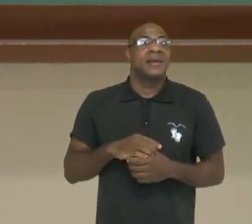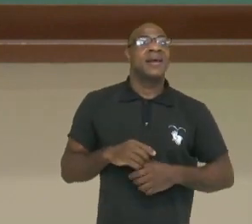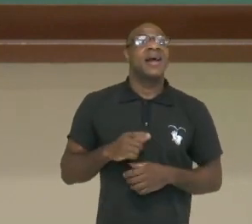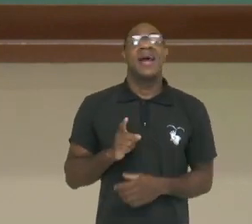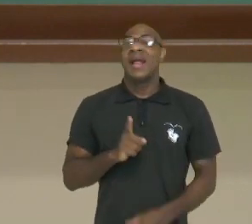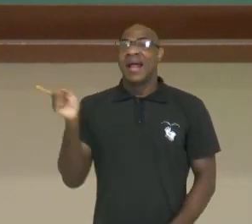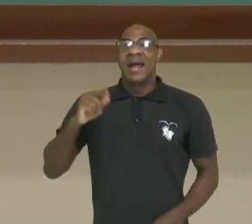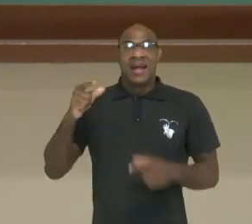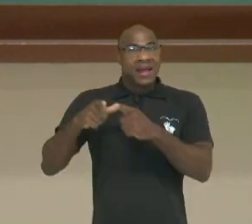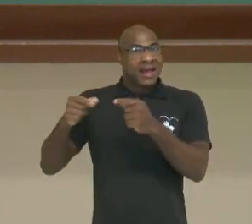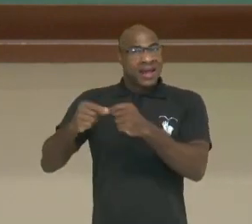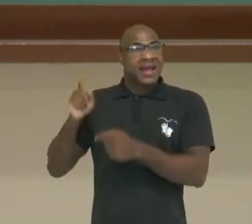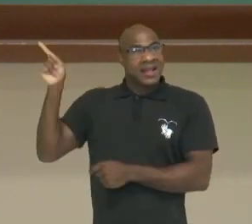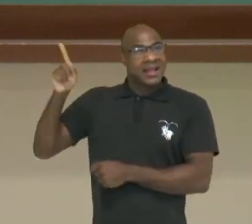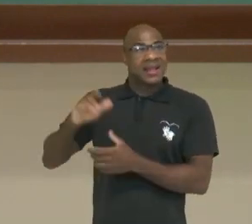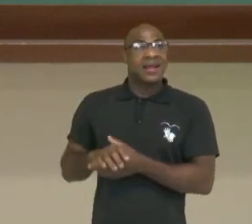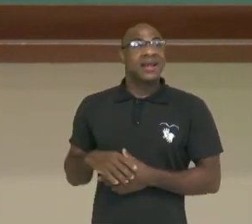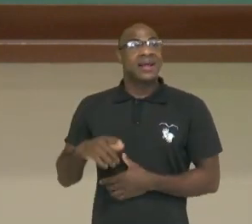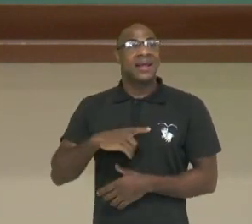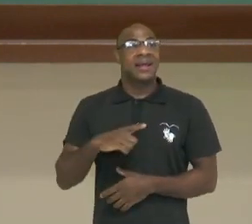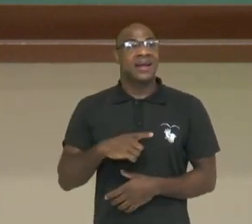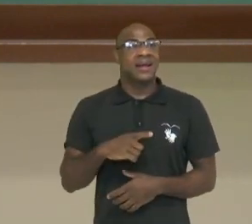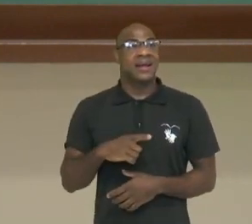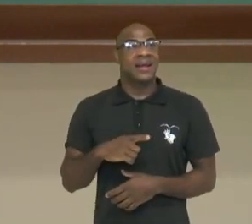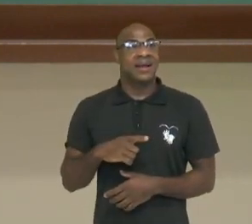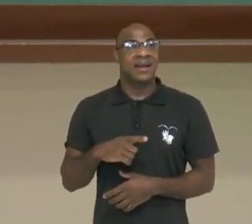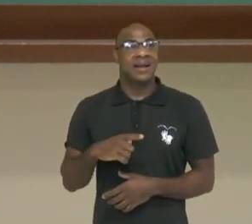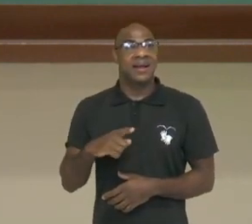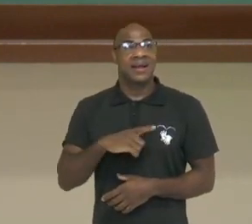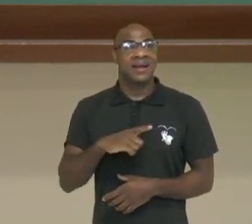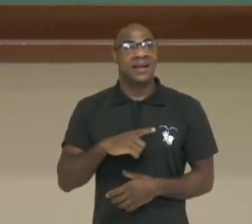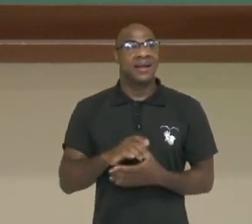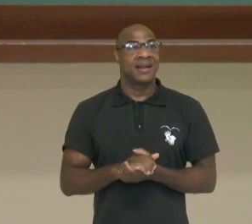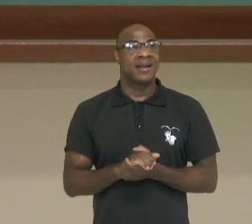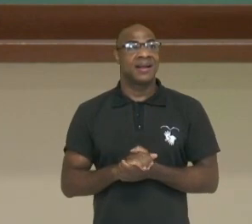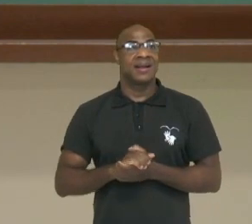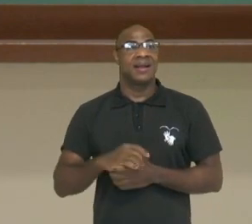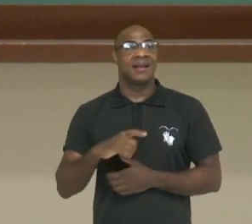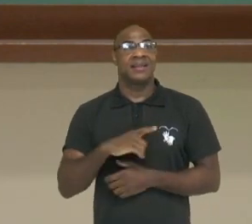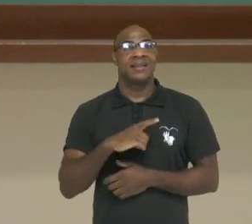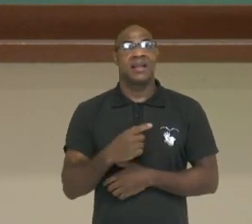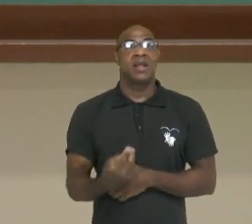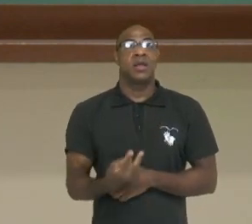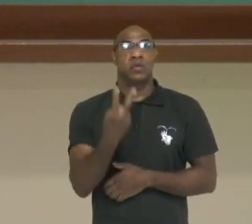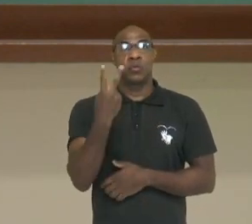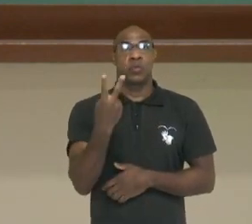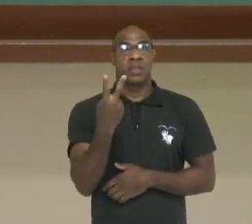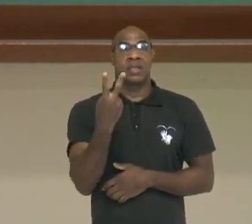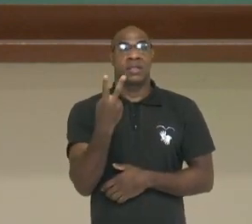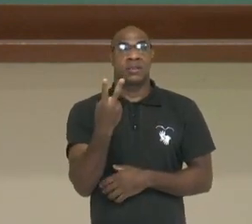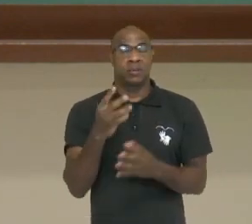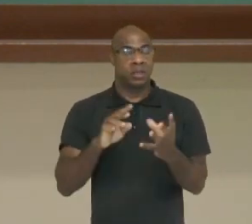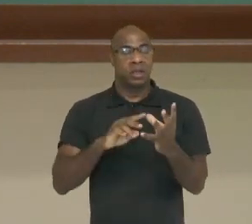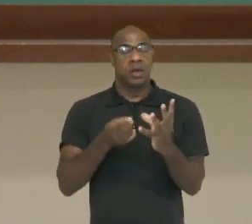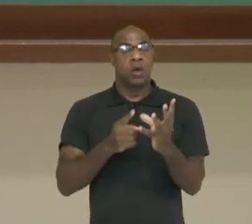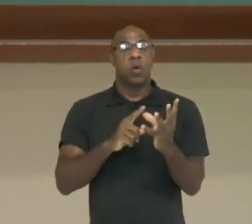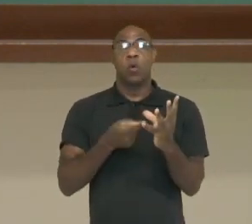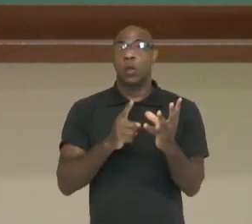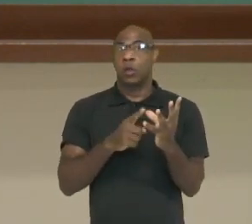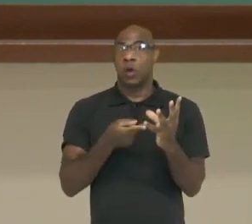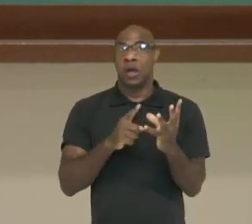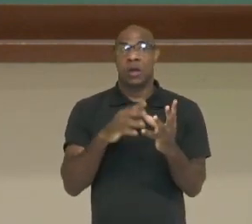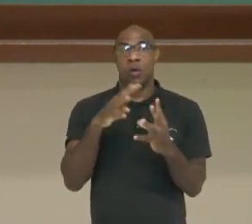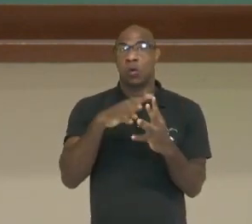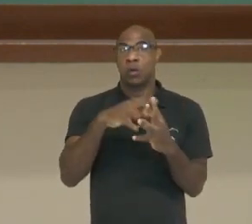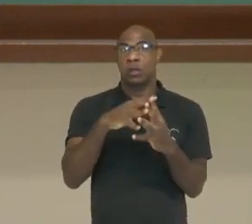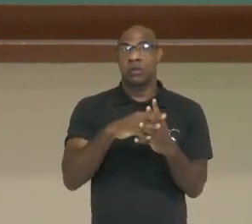japonesa, nós sabemos que quando dobra uma consoante, temos um encontro de duas consoantes, a gente dá uma paradinha.